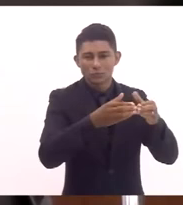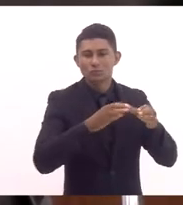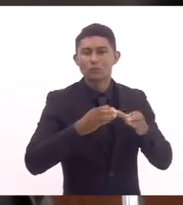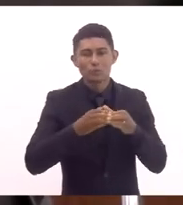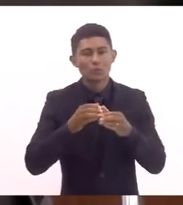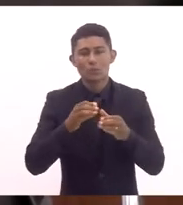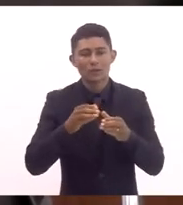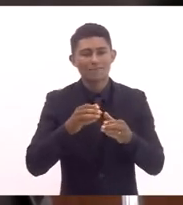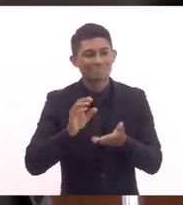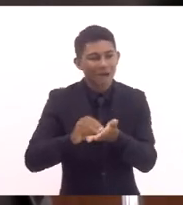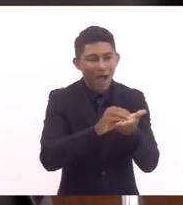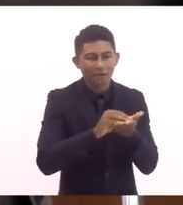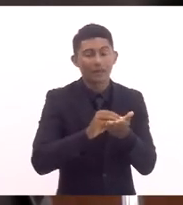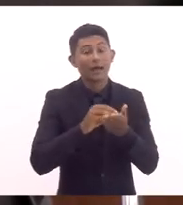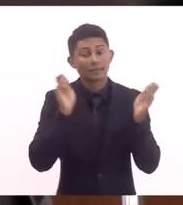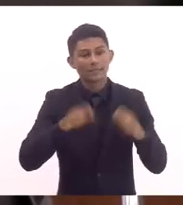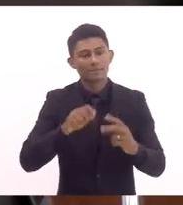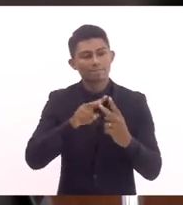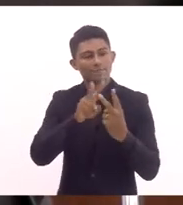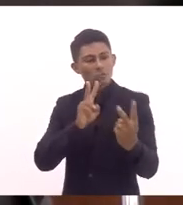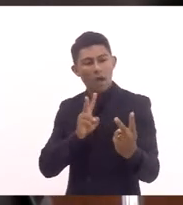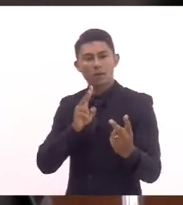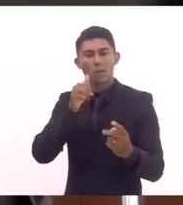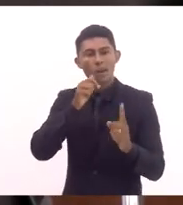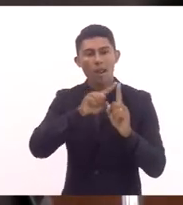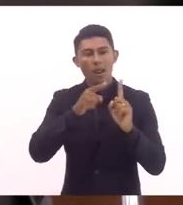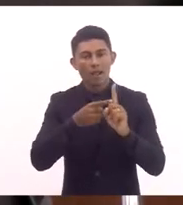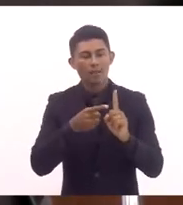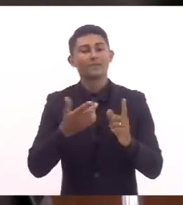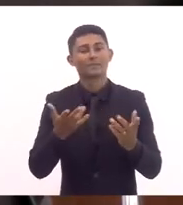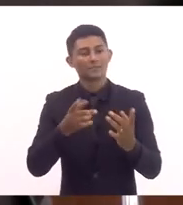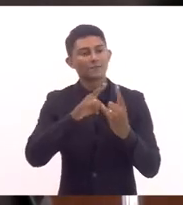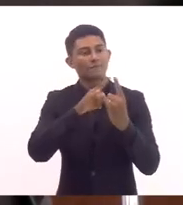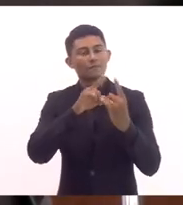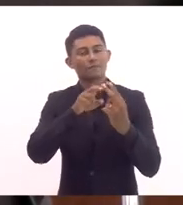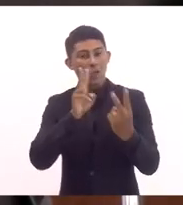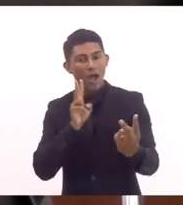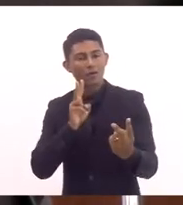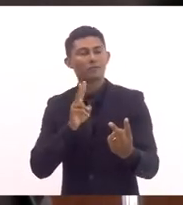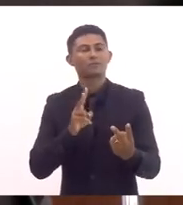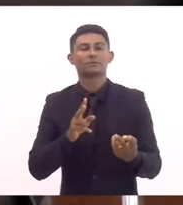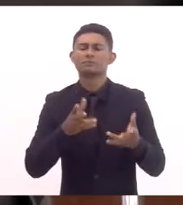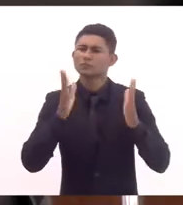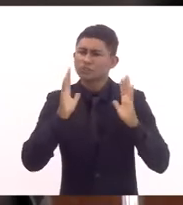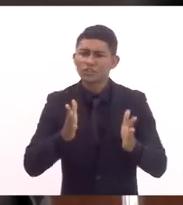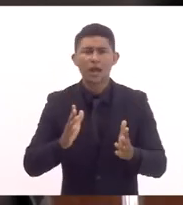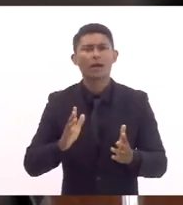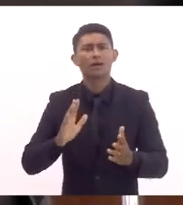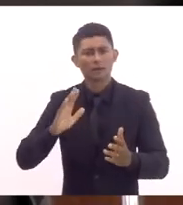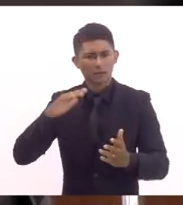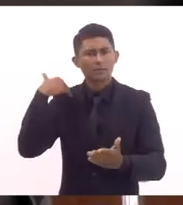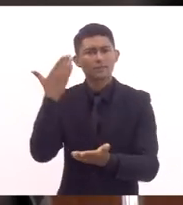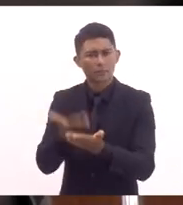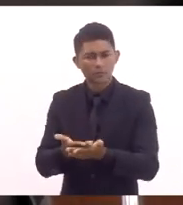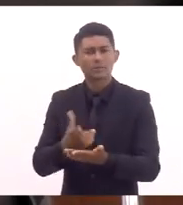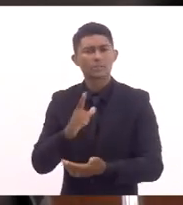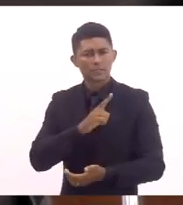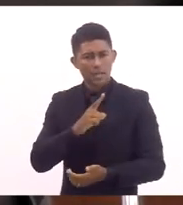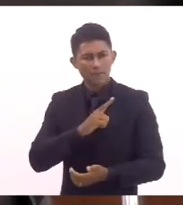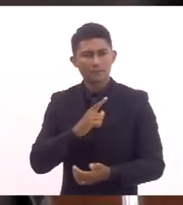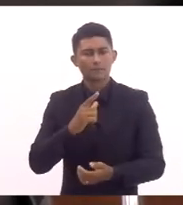esse acolhimento virtual de pessoas gestantes e puérperas né e ele segue já atendemos mais de 400 pessoas